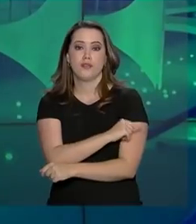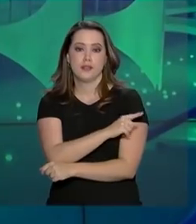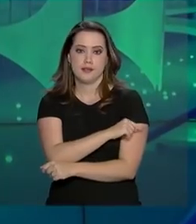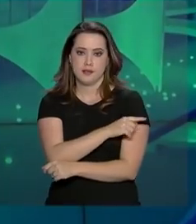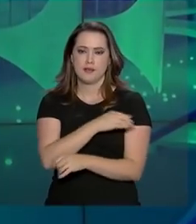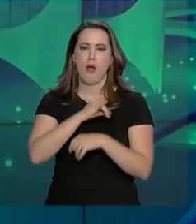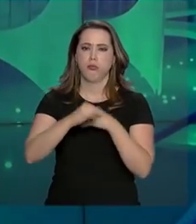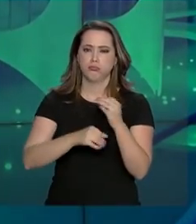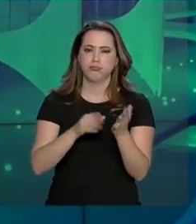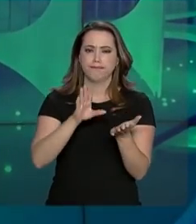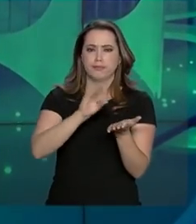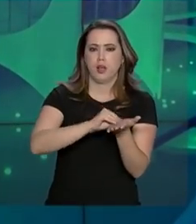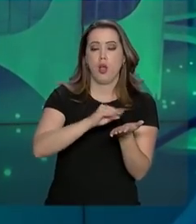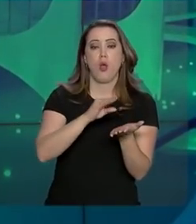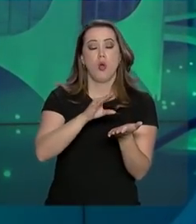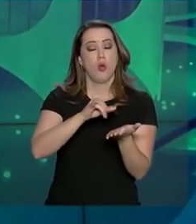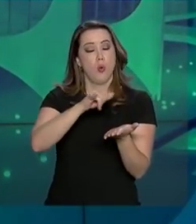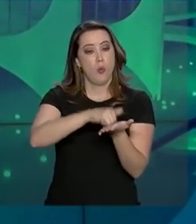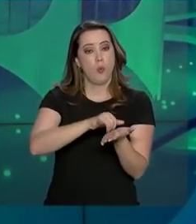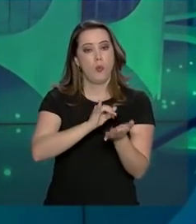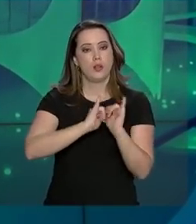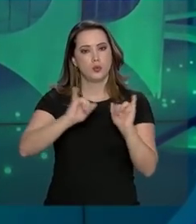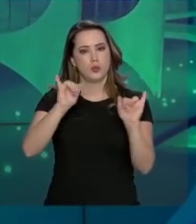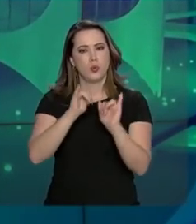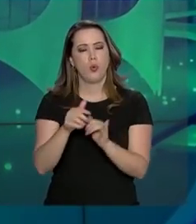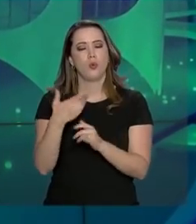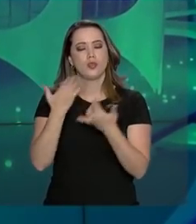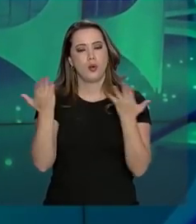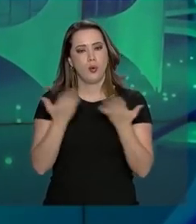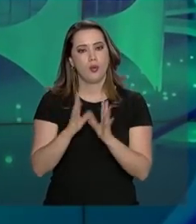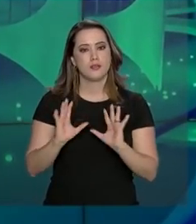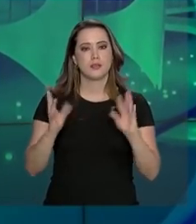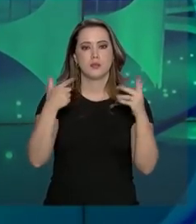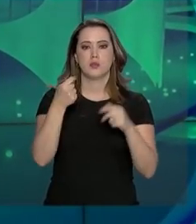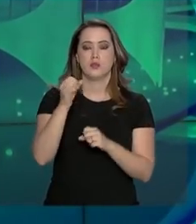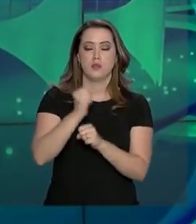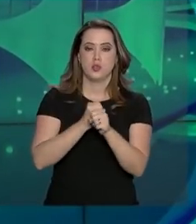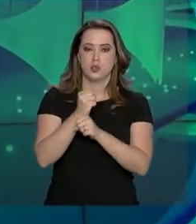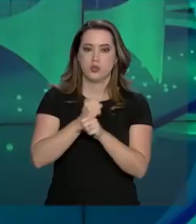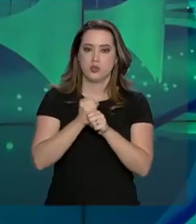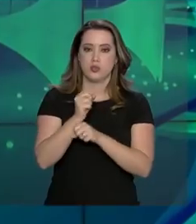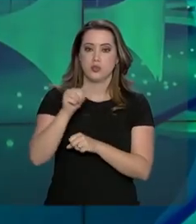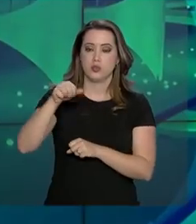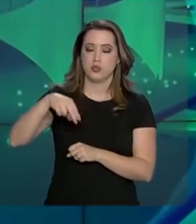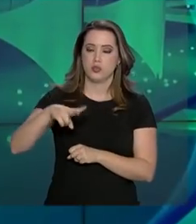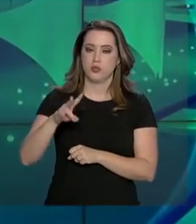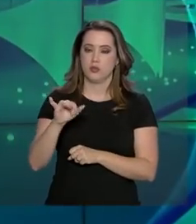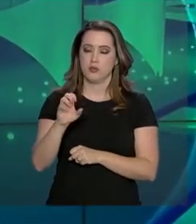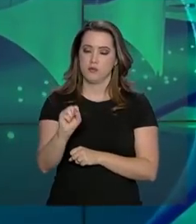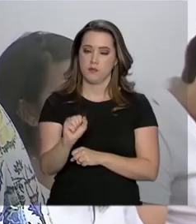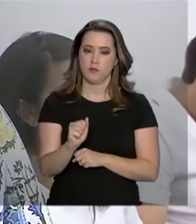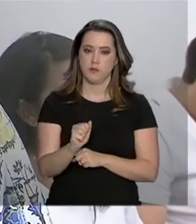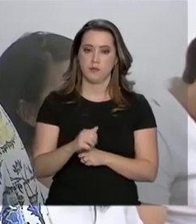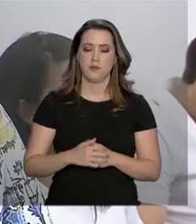O anúncio foi feito na cerimônia de 20 anos da Agência Nacional de Vigilância Sanitária, a Anvisa.